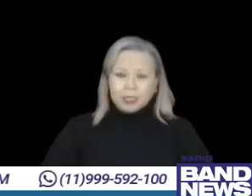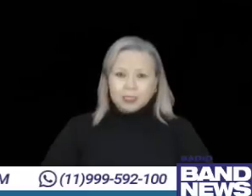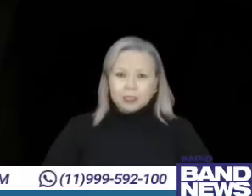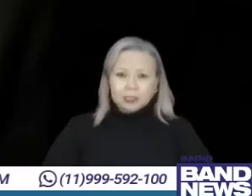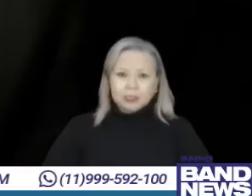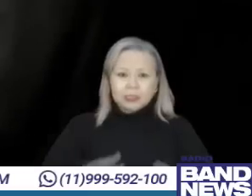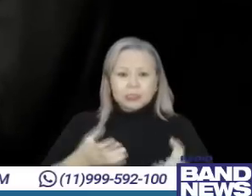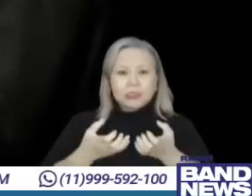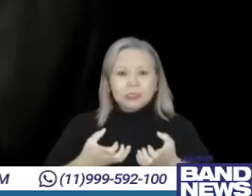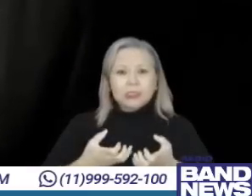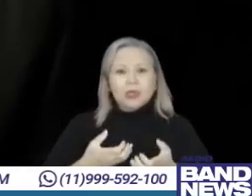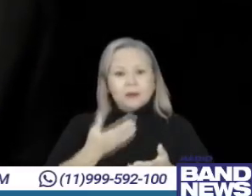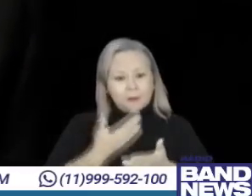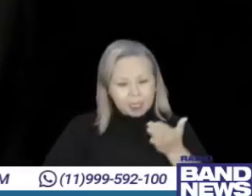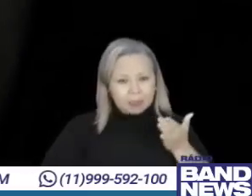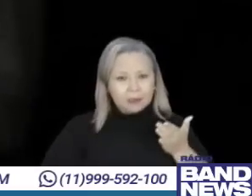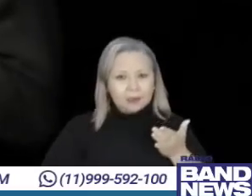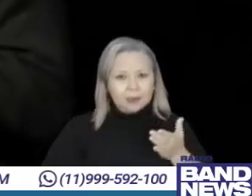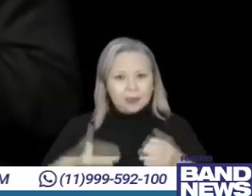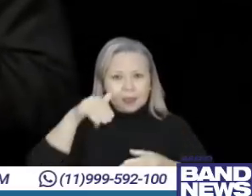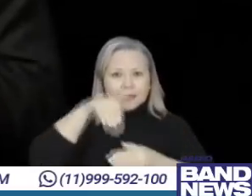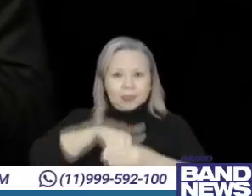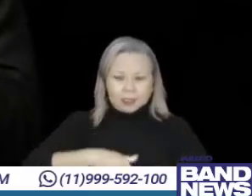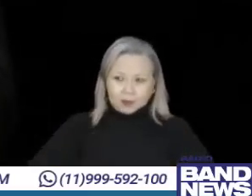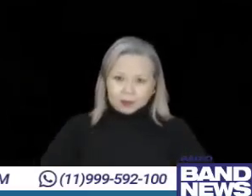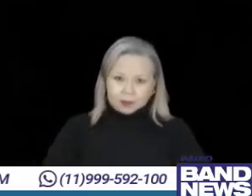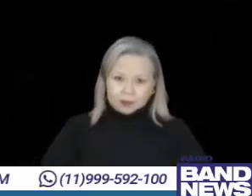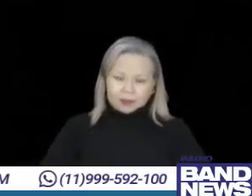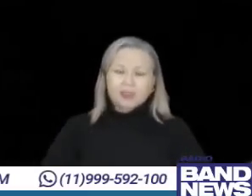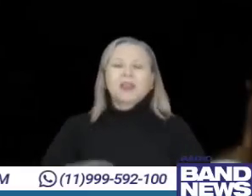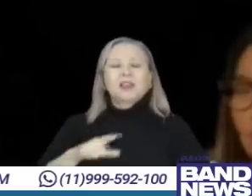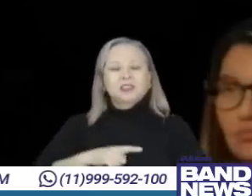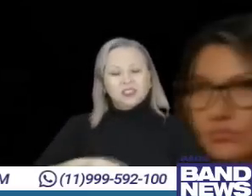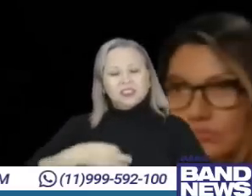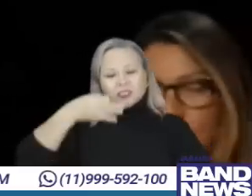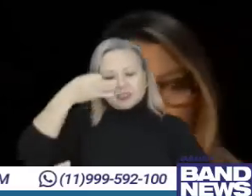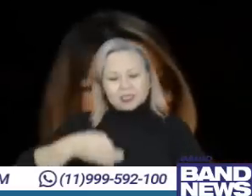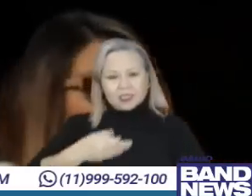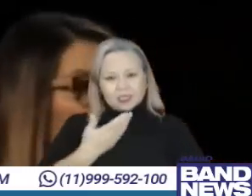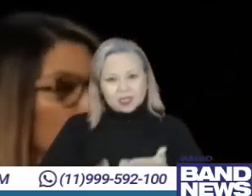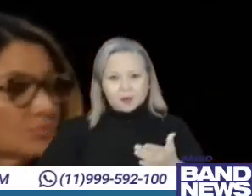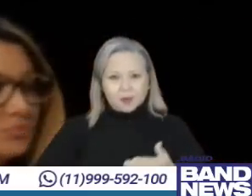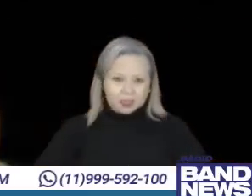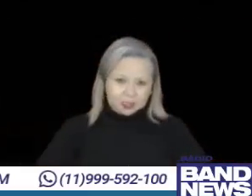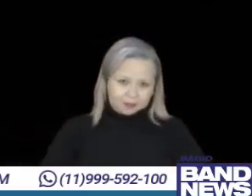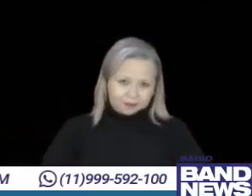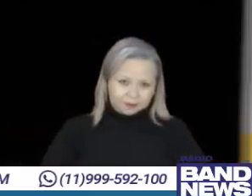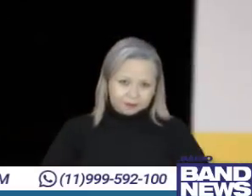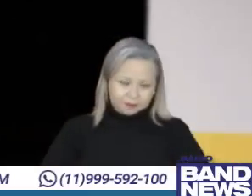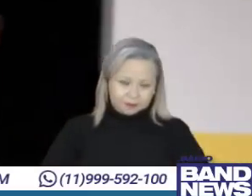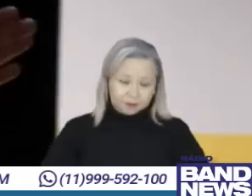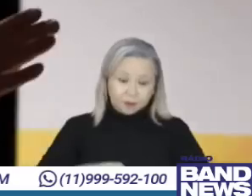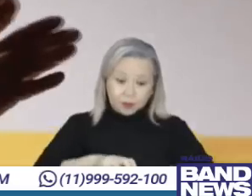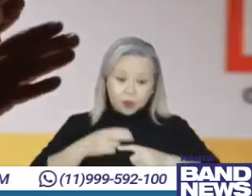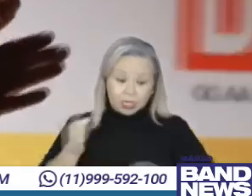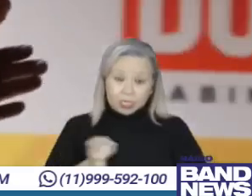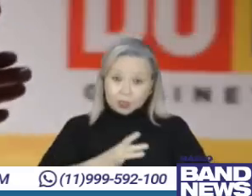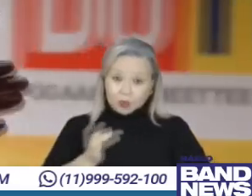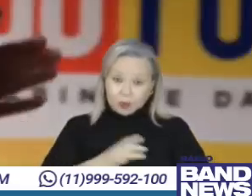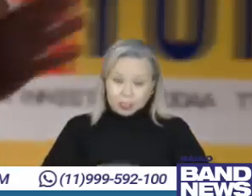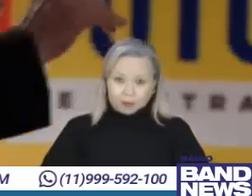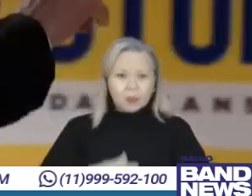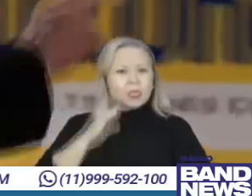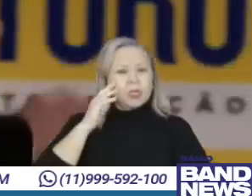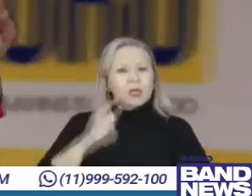vice-presidente eleito Geraldo Alckmin, Lula falava antes de a gente começar a acompanhar aí que ele nomeou Alckmin